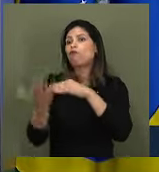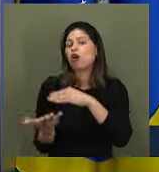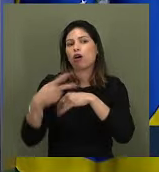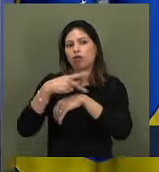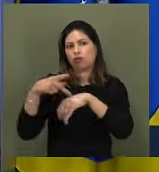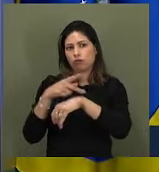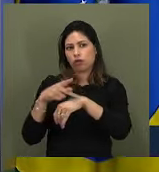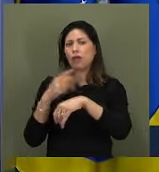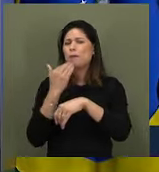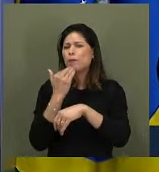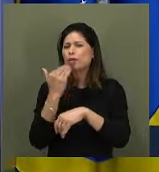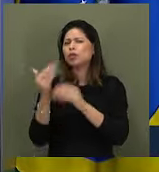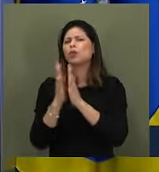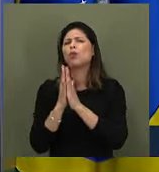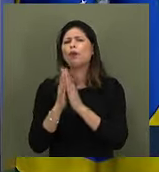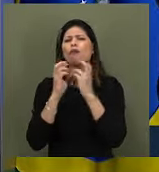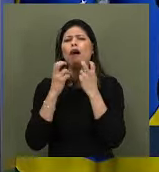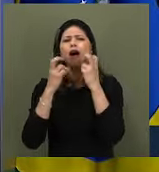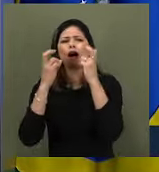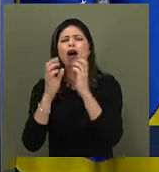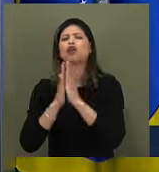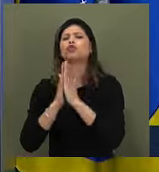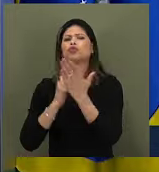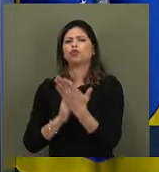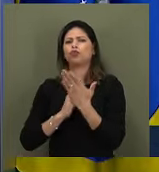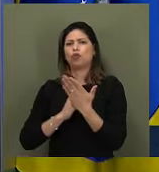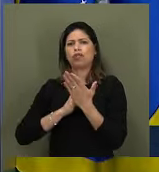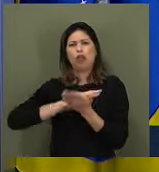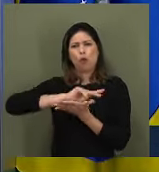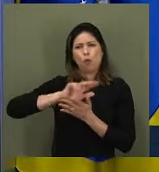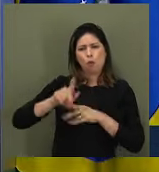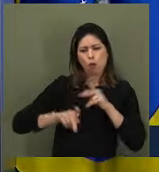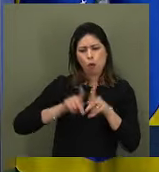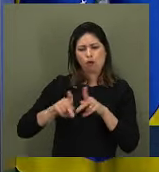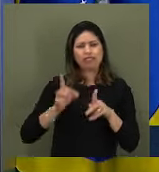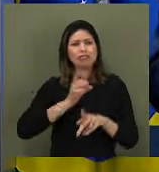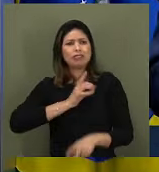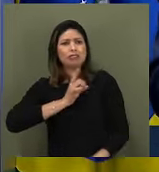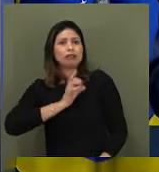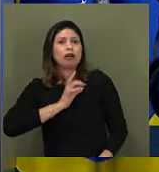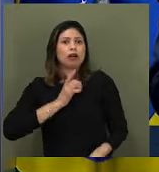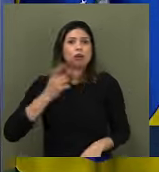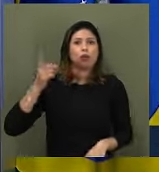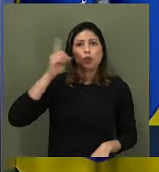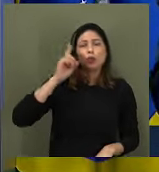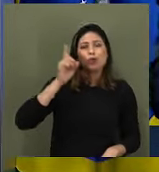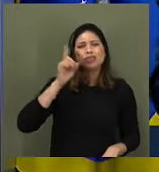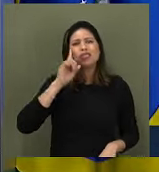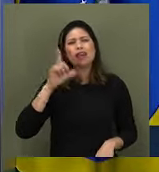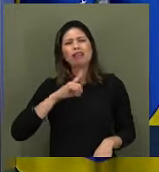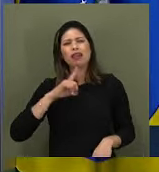ao Grito de Socorro de milhões de brasileiros que vivem com medo ao assistir todos os dias interferências